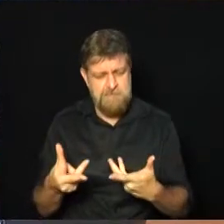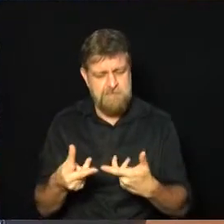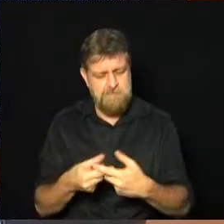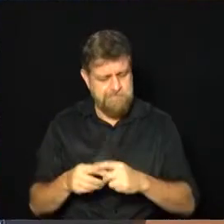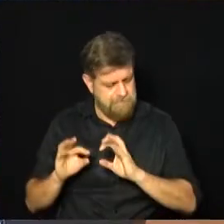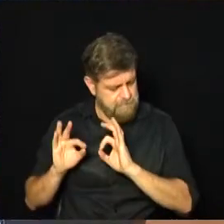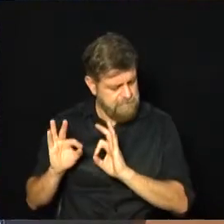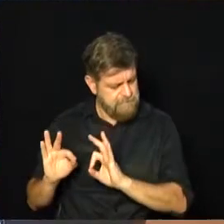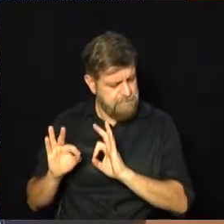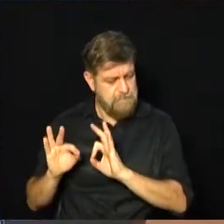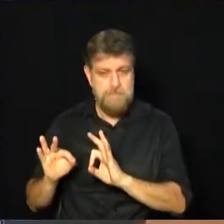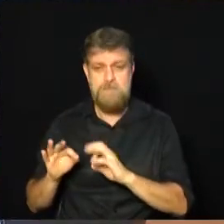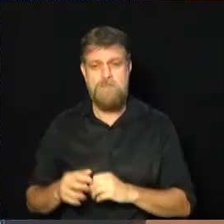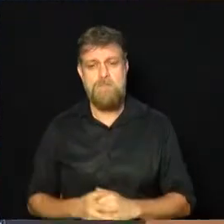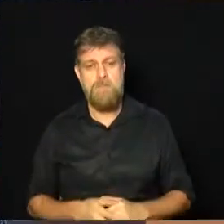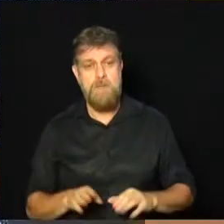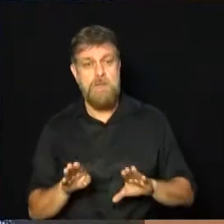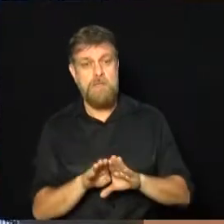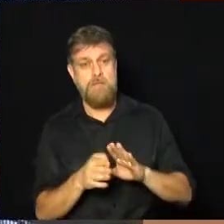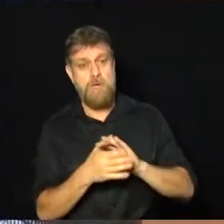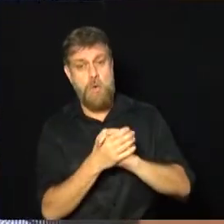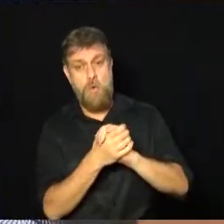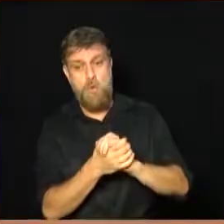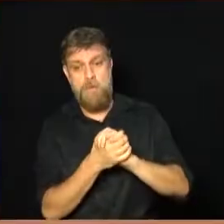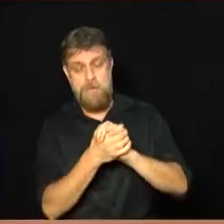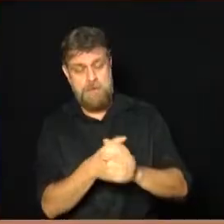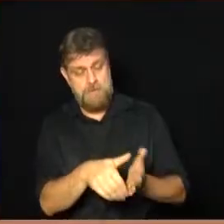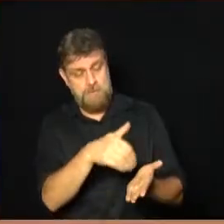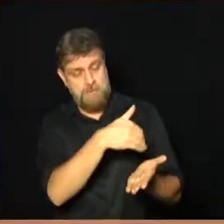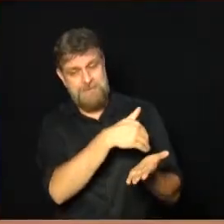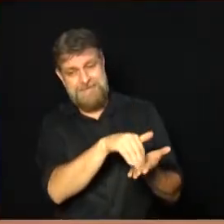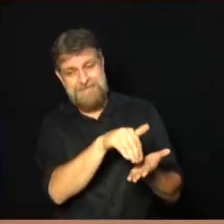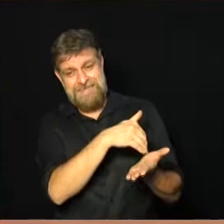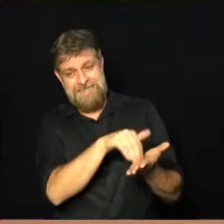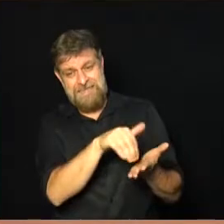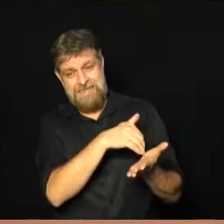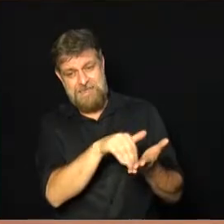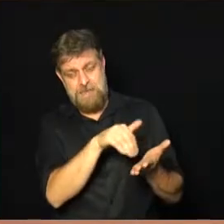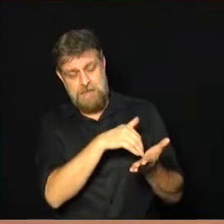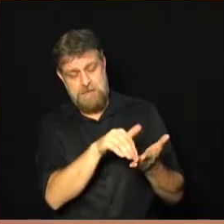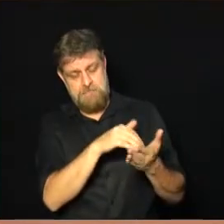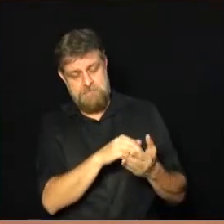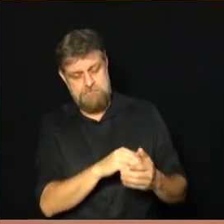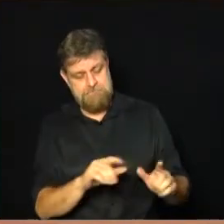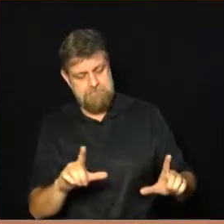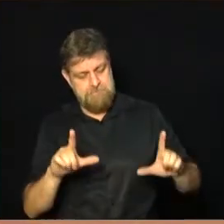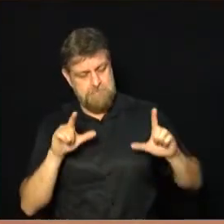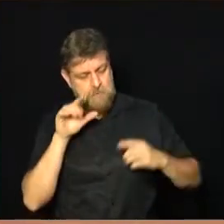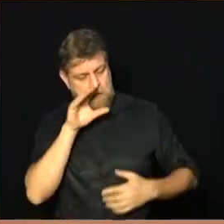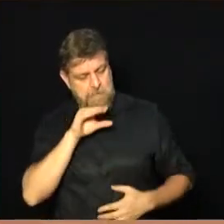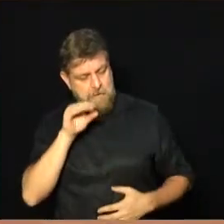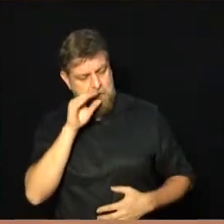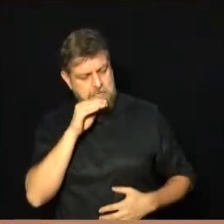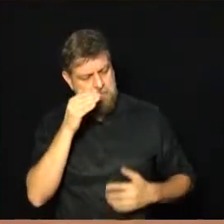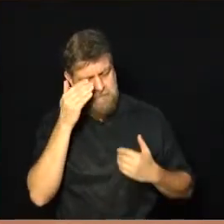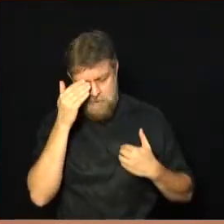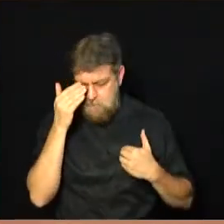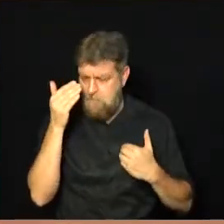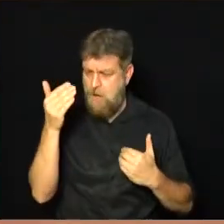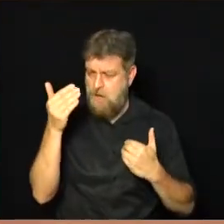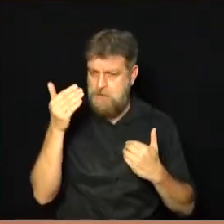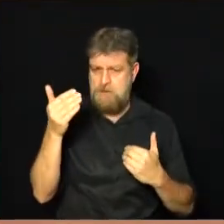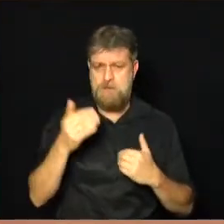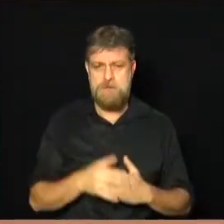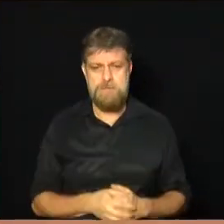brilhantismo. Também cumprimento o secretário, quem agradeço pela presença nessa comissão.